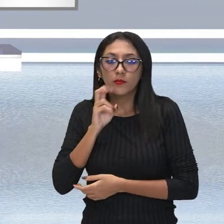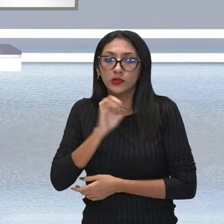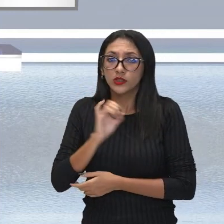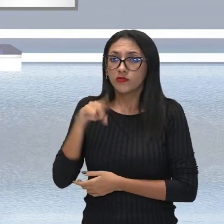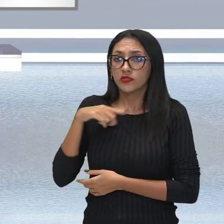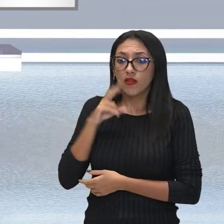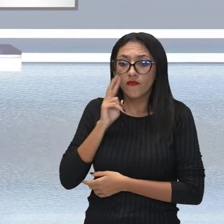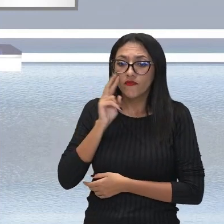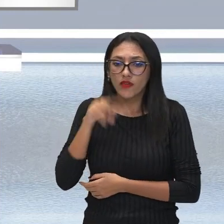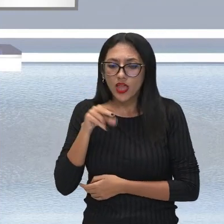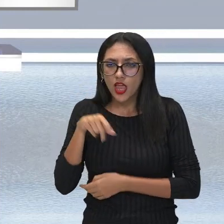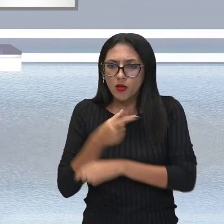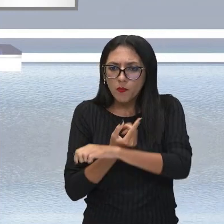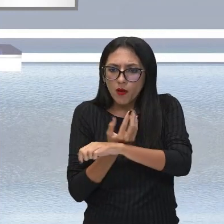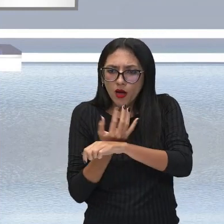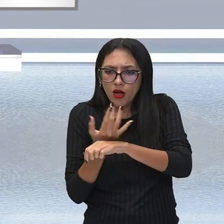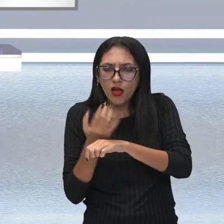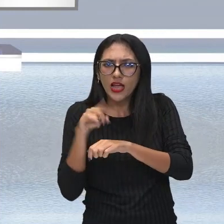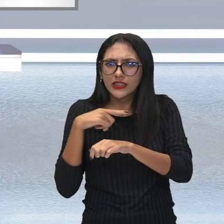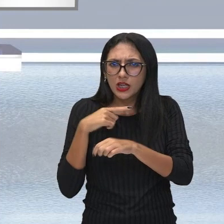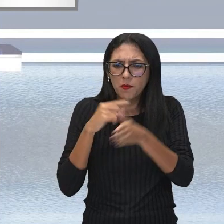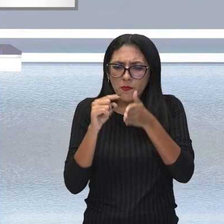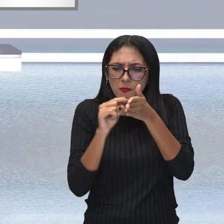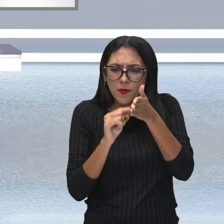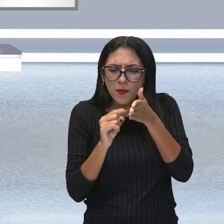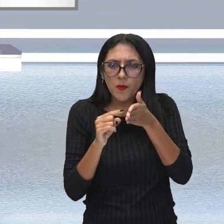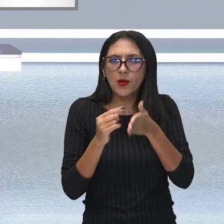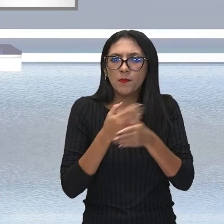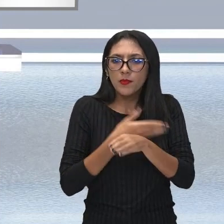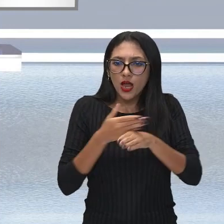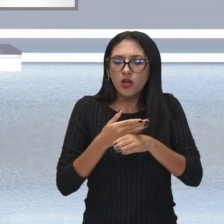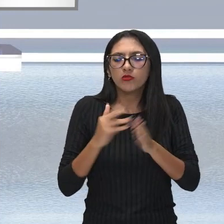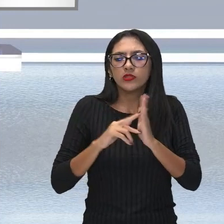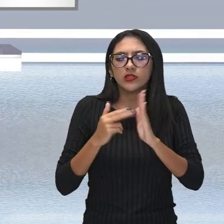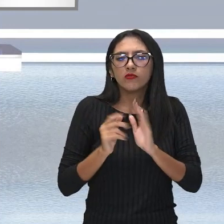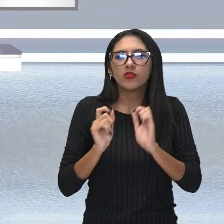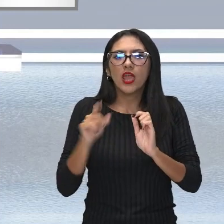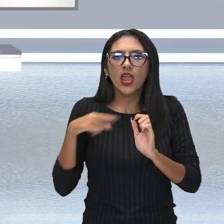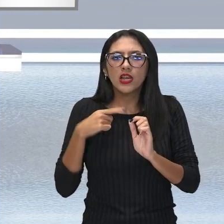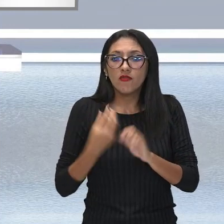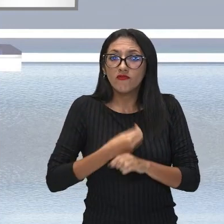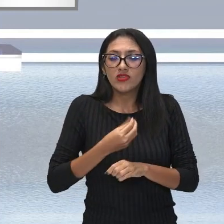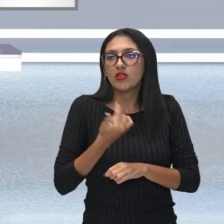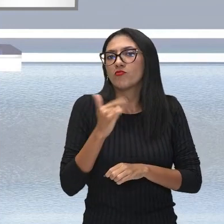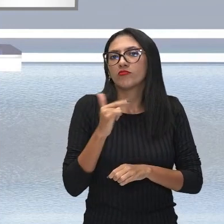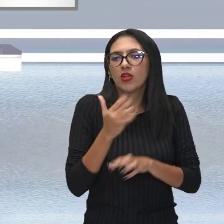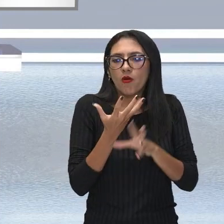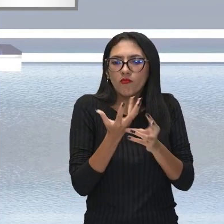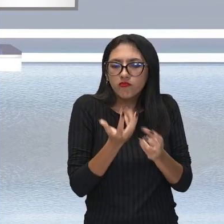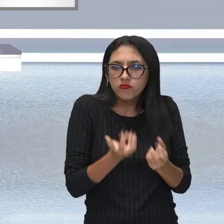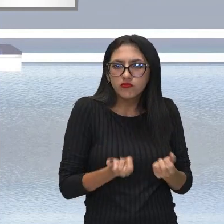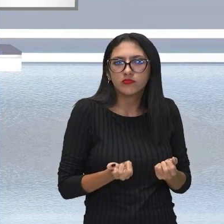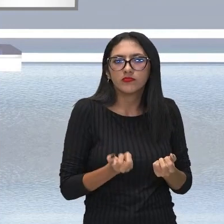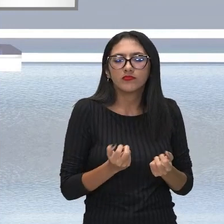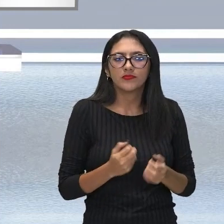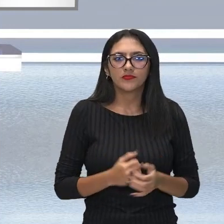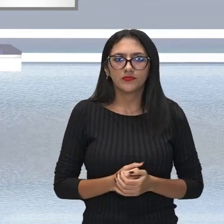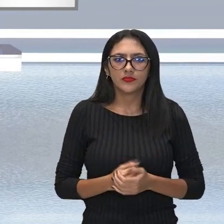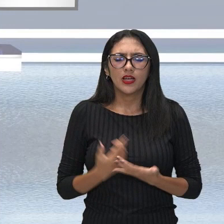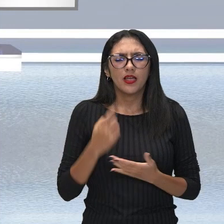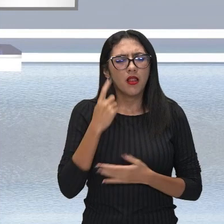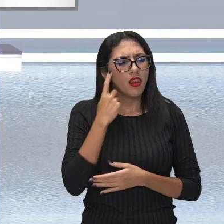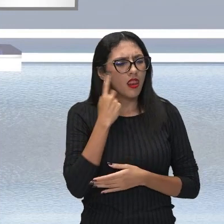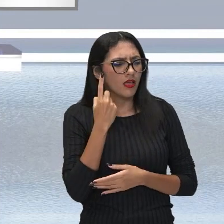ele está morto. Aí ela pensou: mas poxa, por que será que ele está morto? E ela